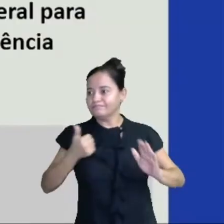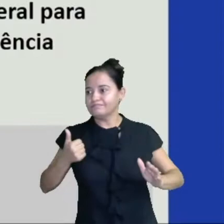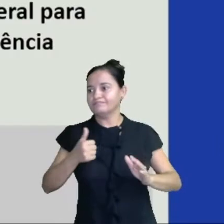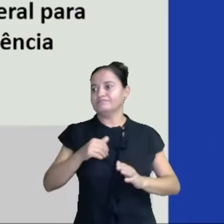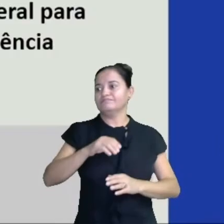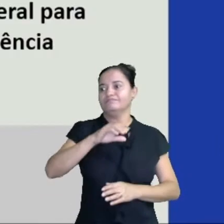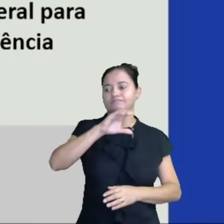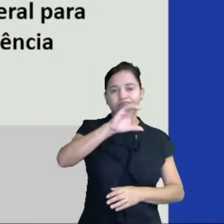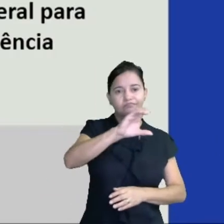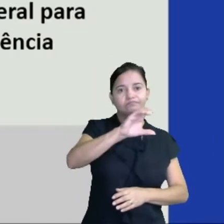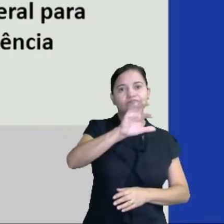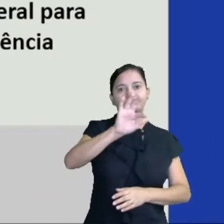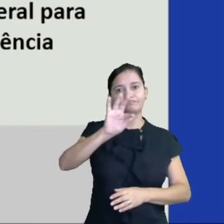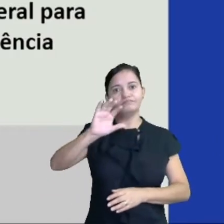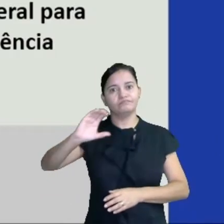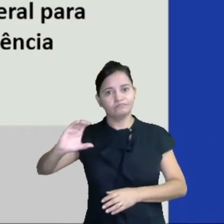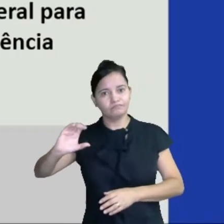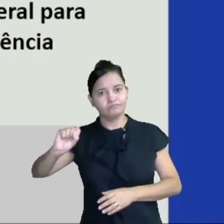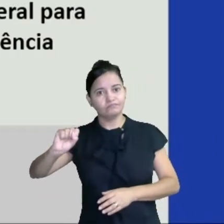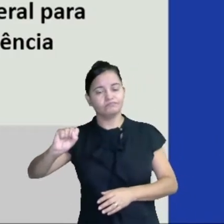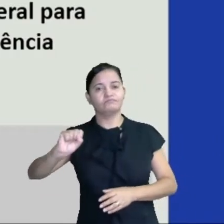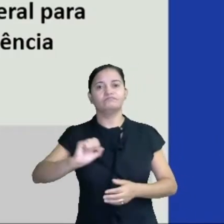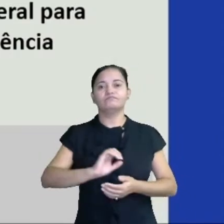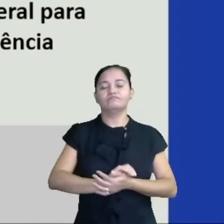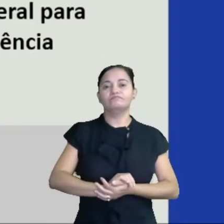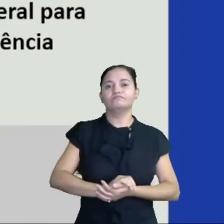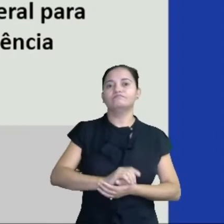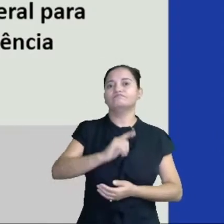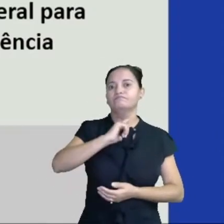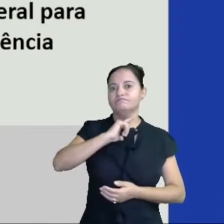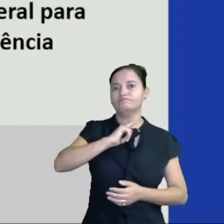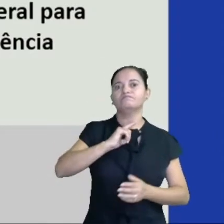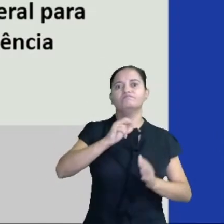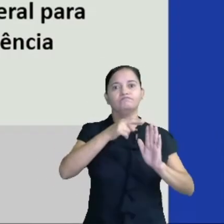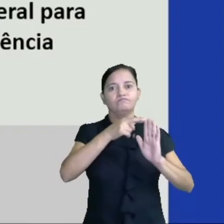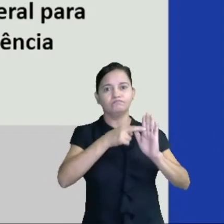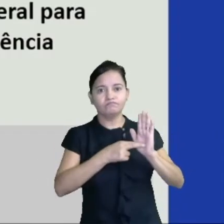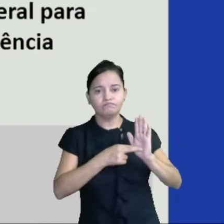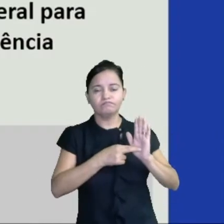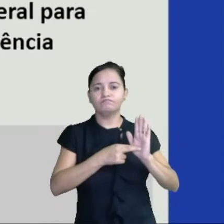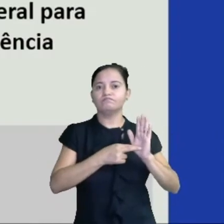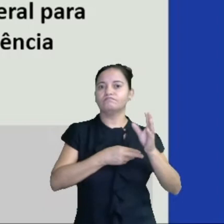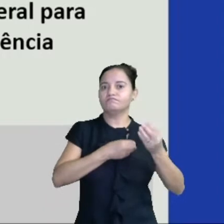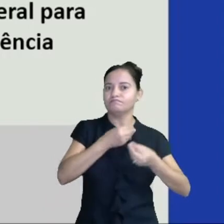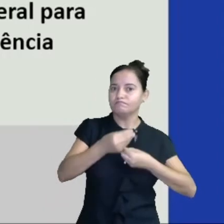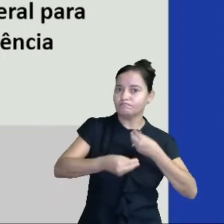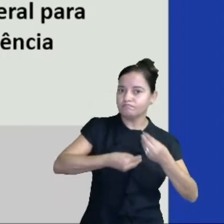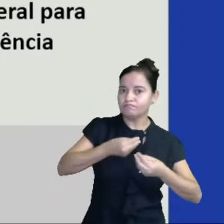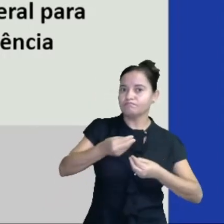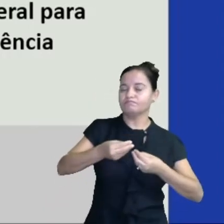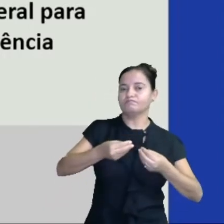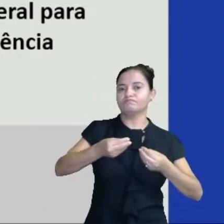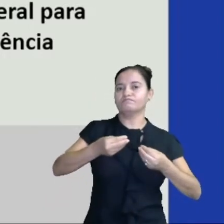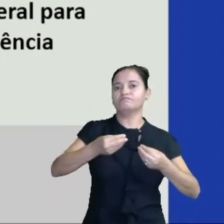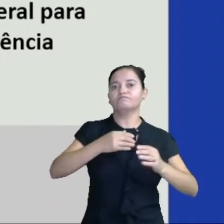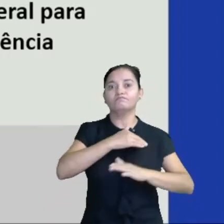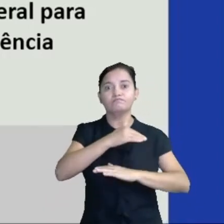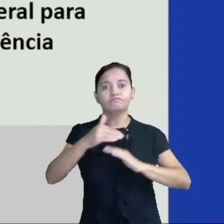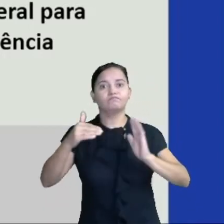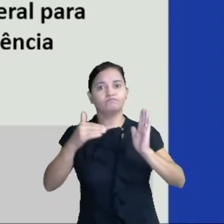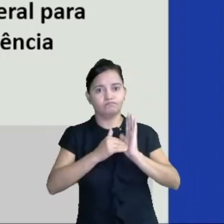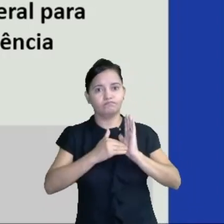E aqui, como diz aqui no texto, o Protocolo de Montreal estabeleceu metas de eliminação para todas as partes,